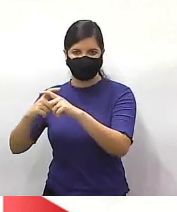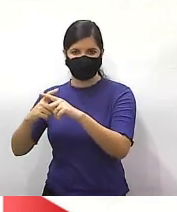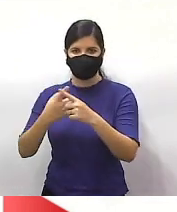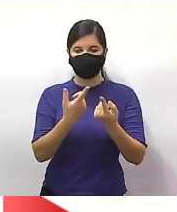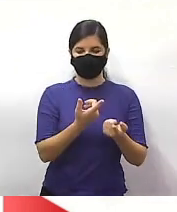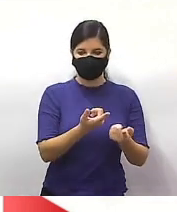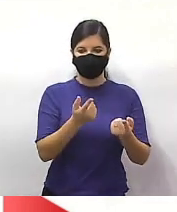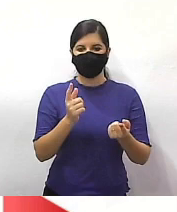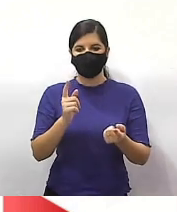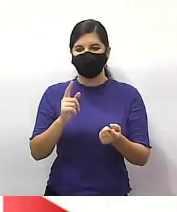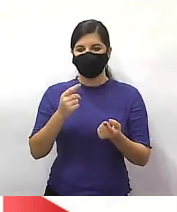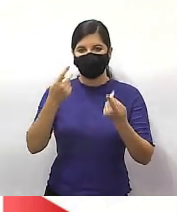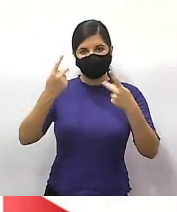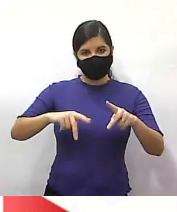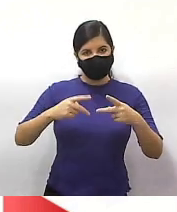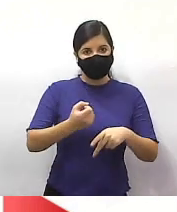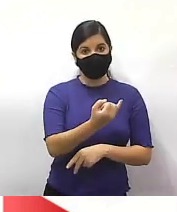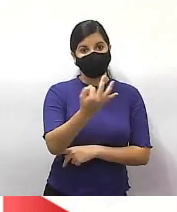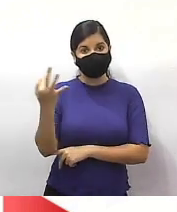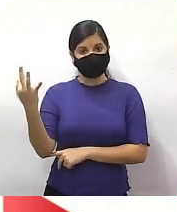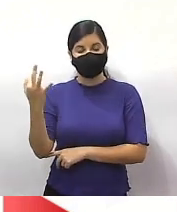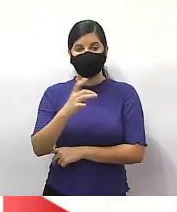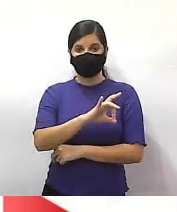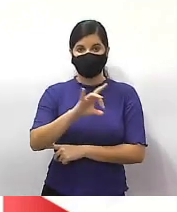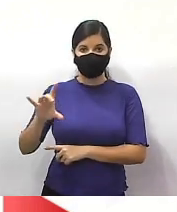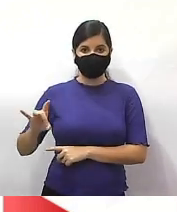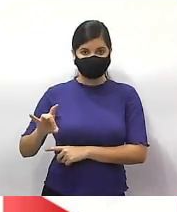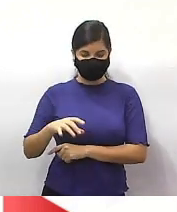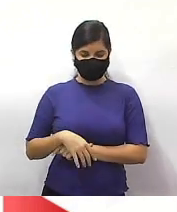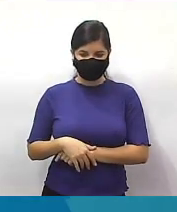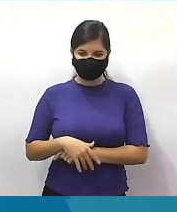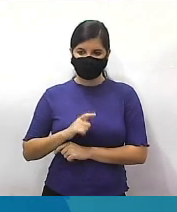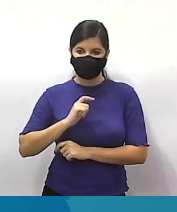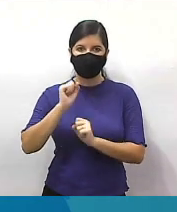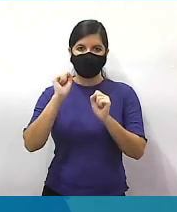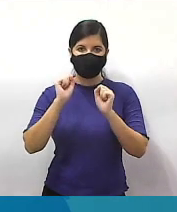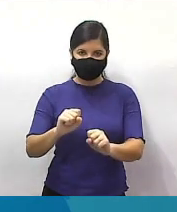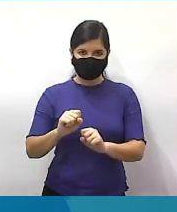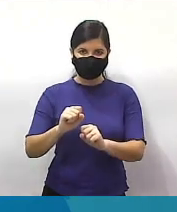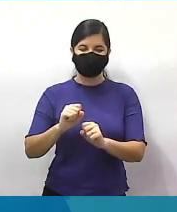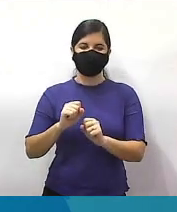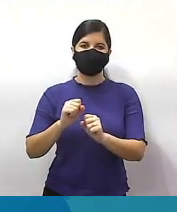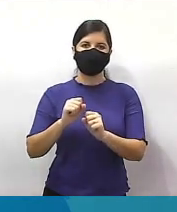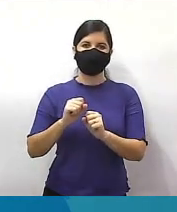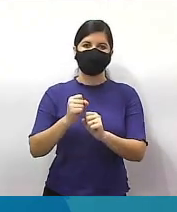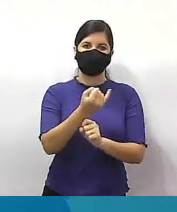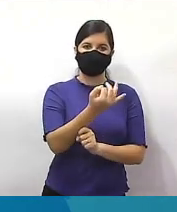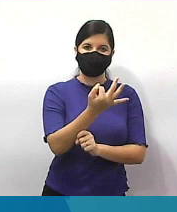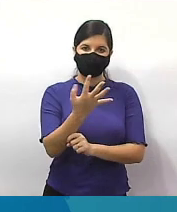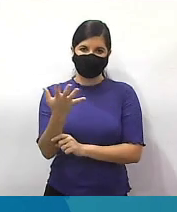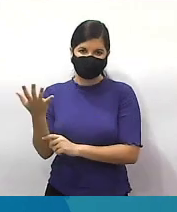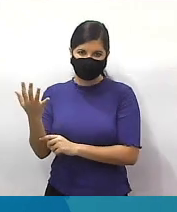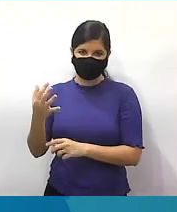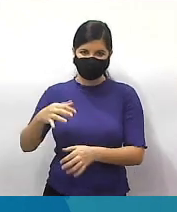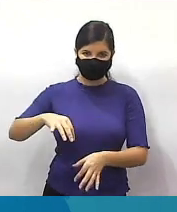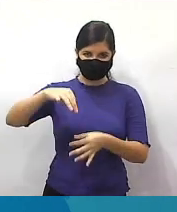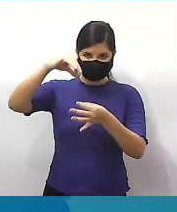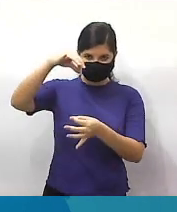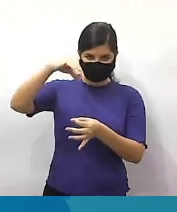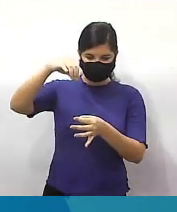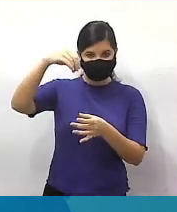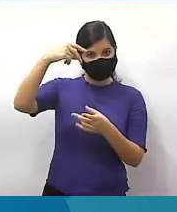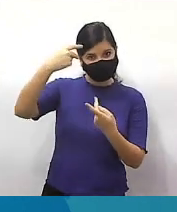partir da quantidade de cada pacote, ou seja, eu posso pegar o quantitativo dos pacotes, no caso